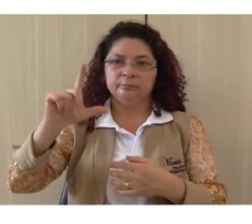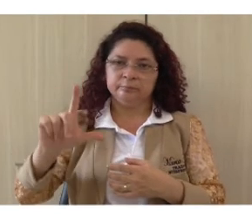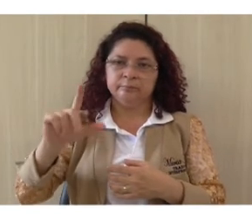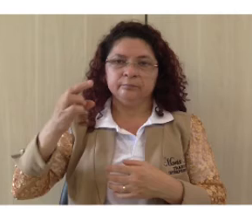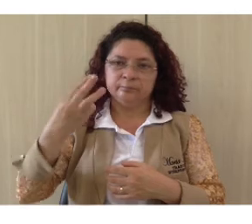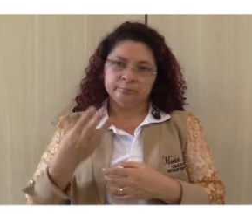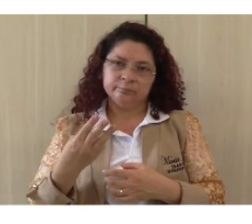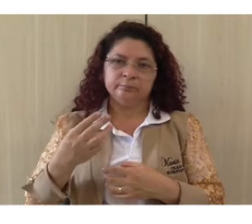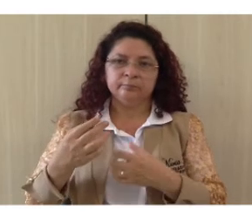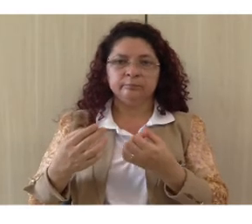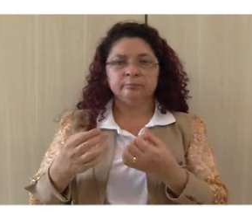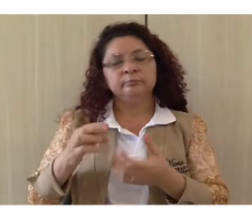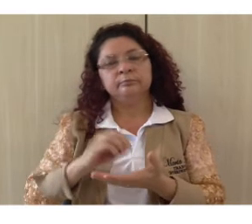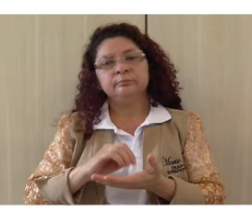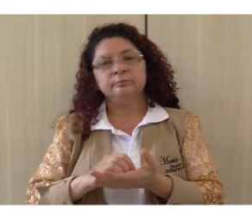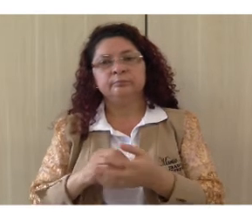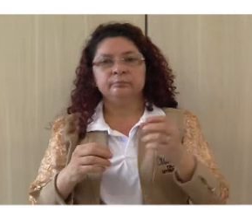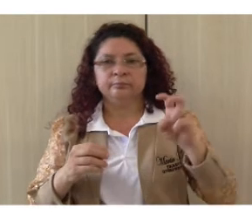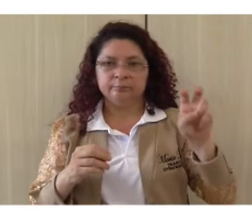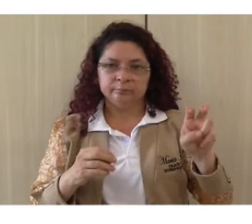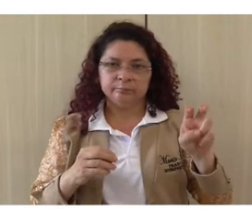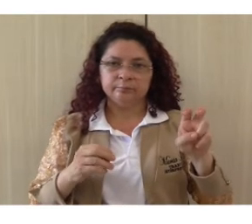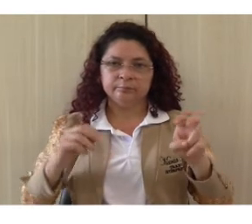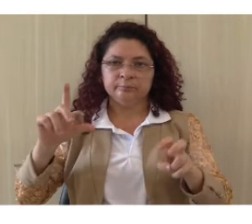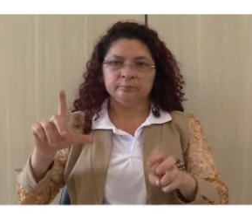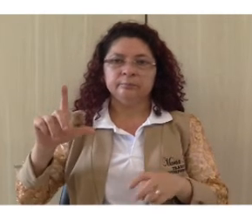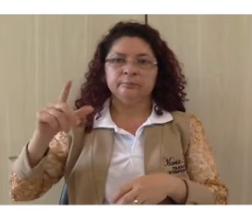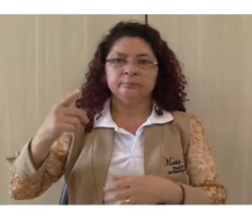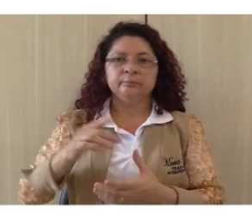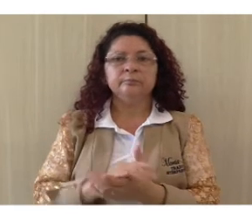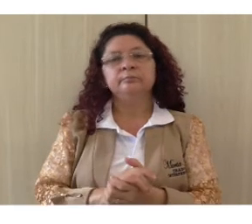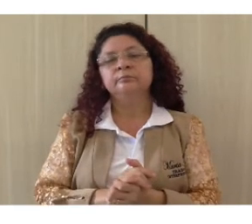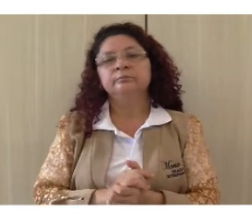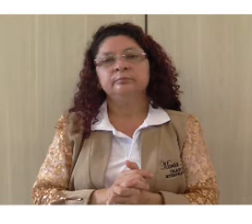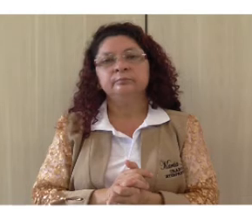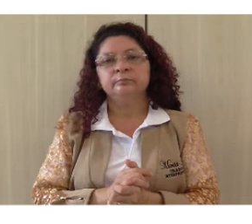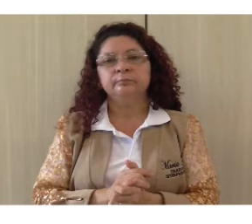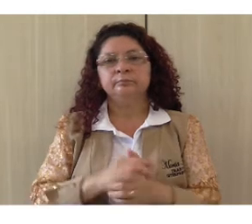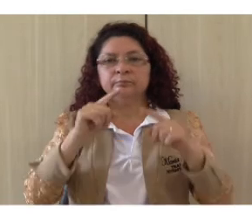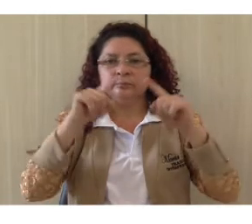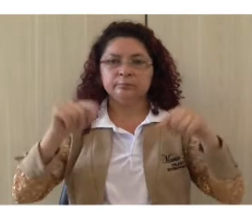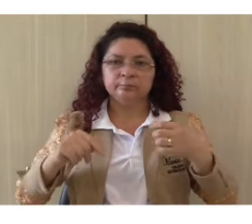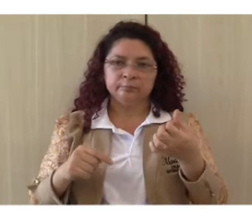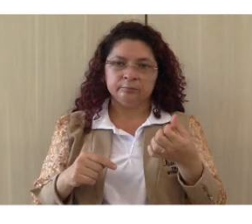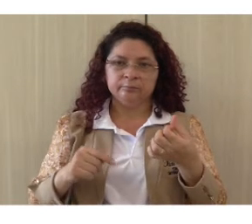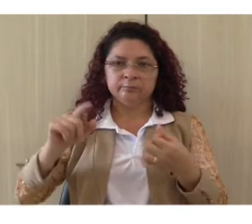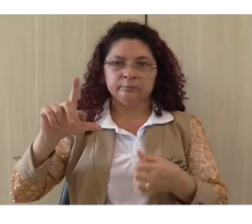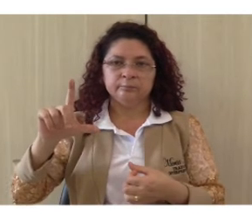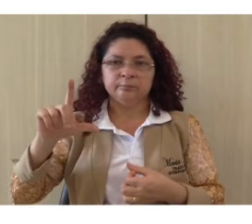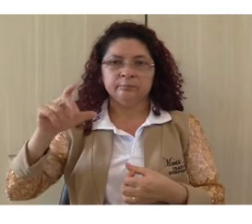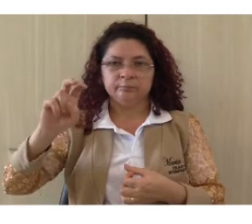6 vagas. Coluna 5, L4, 1 vaga. Coluna 6,